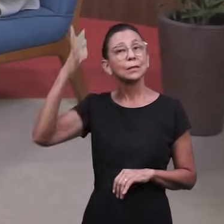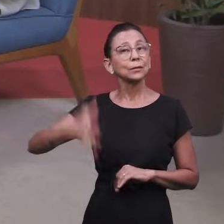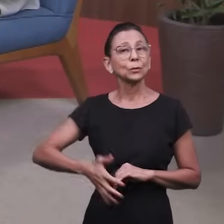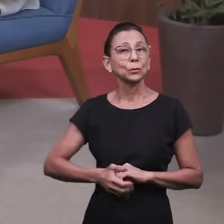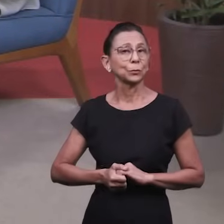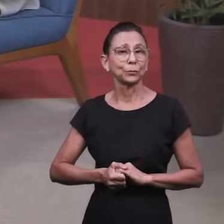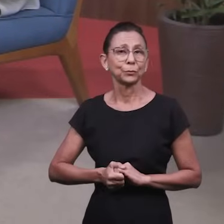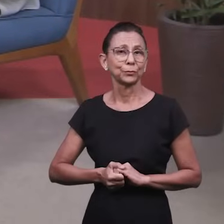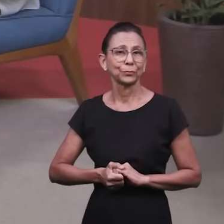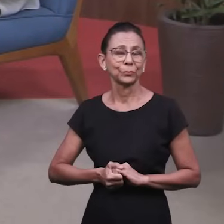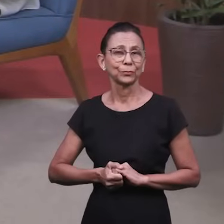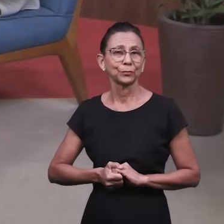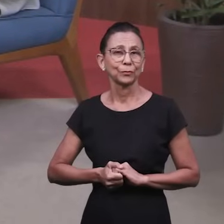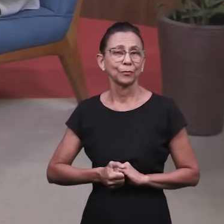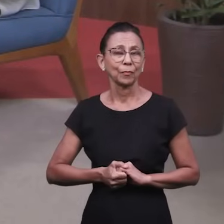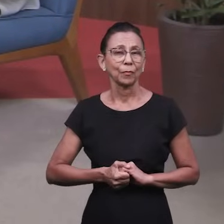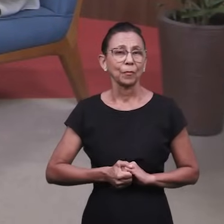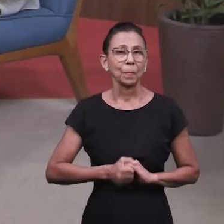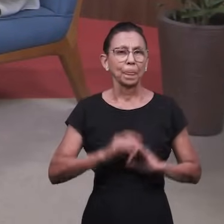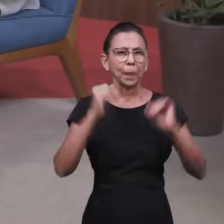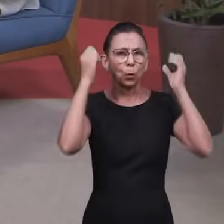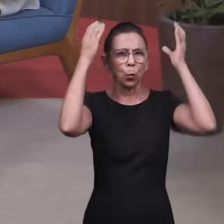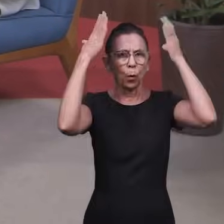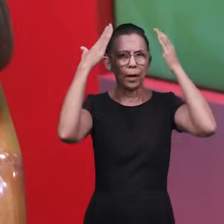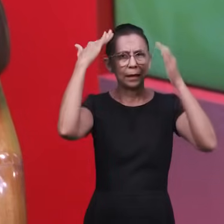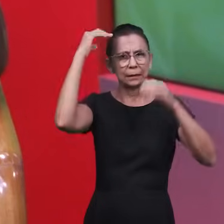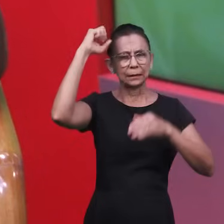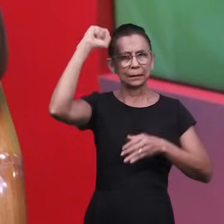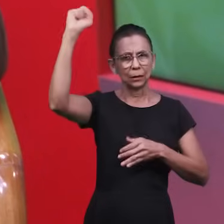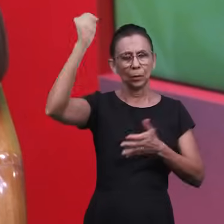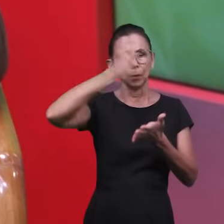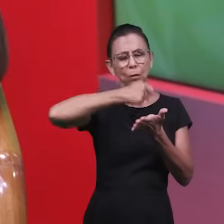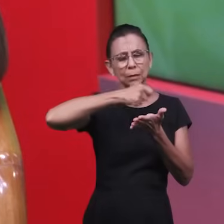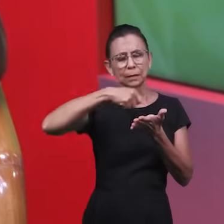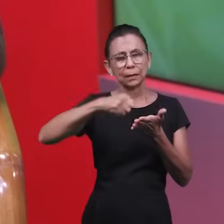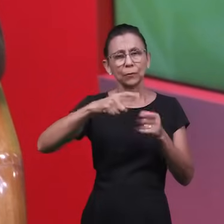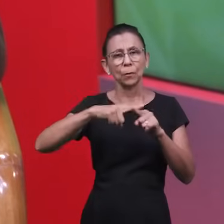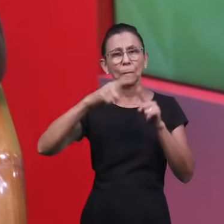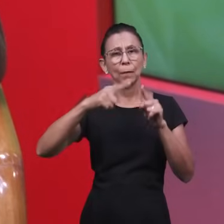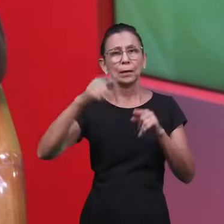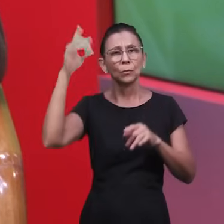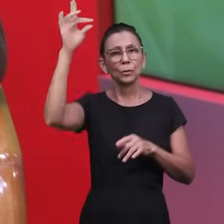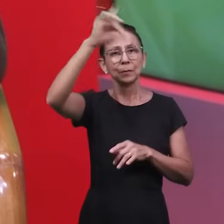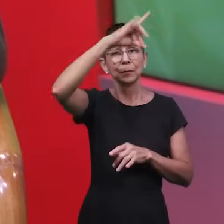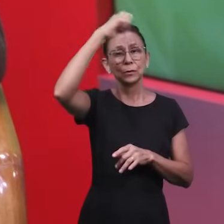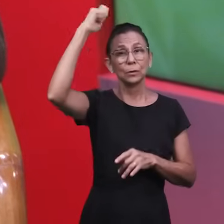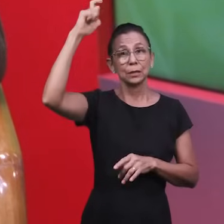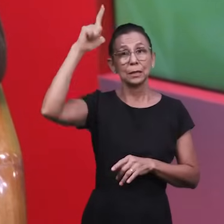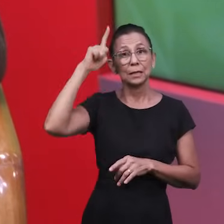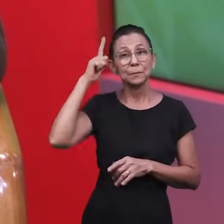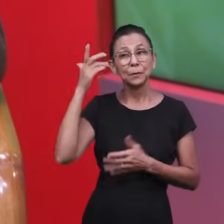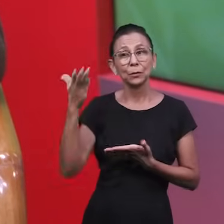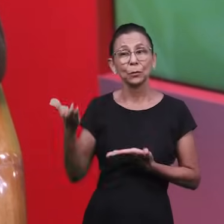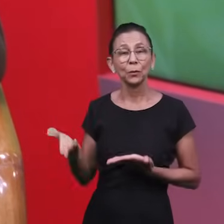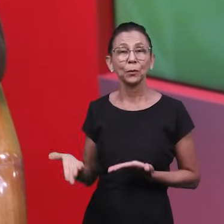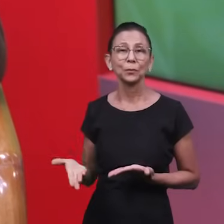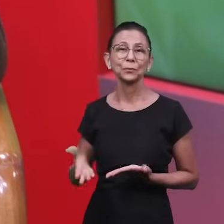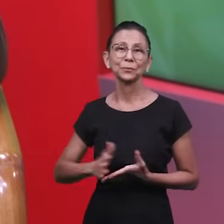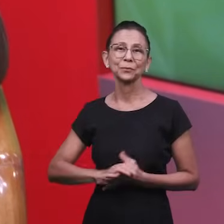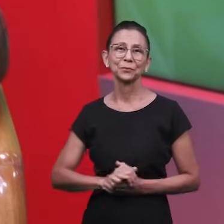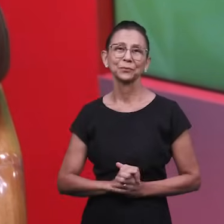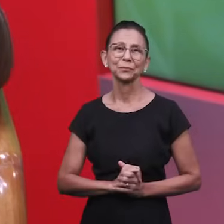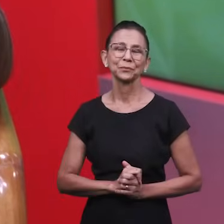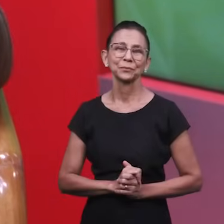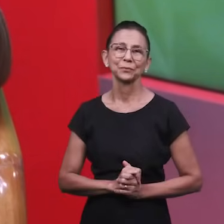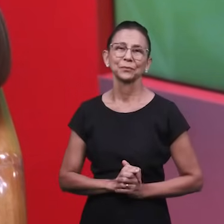foi ele que inspirou Salomão a escrever esses versos poéticos, mas